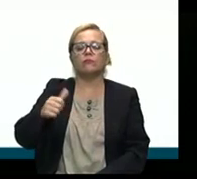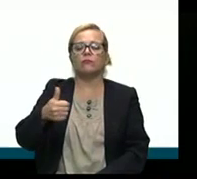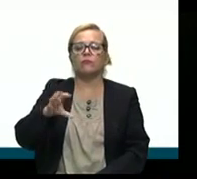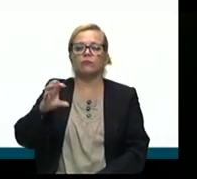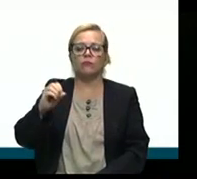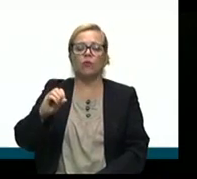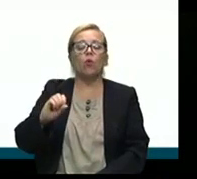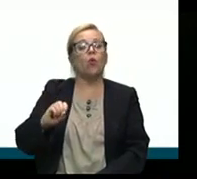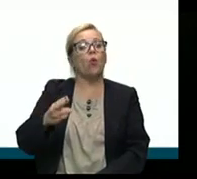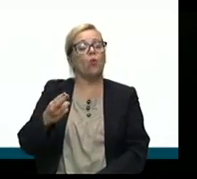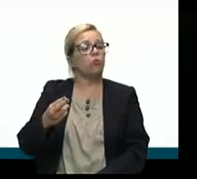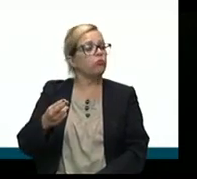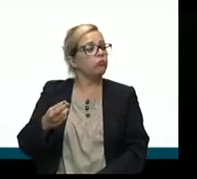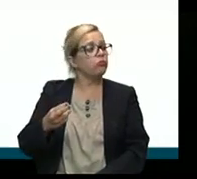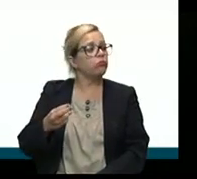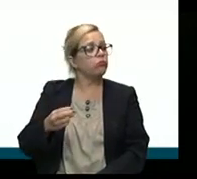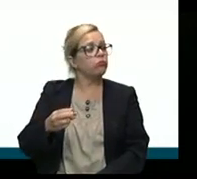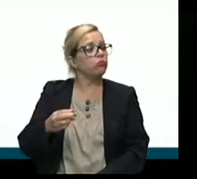0,910 ou ainda